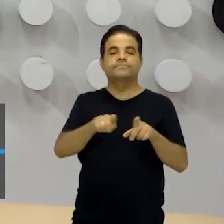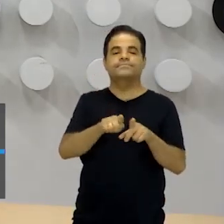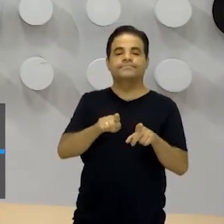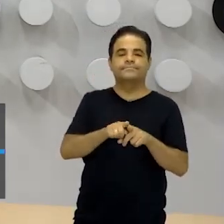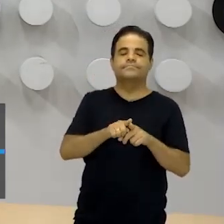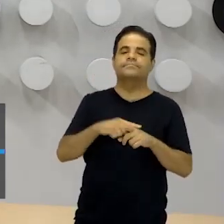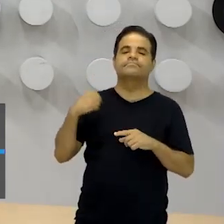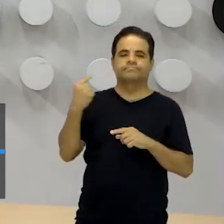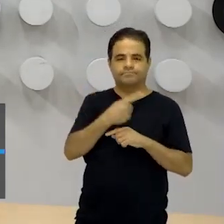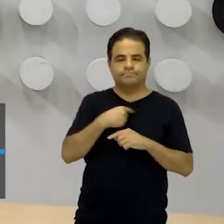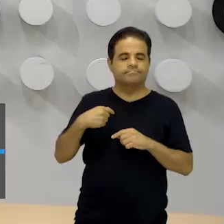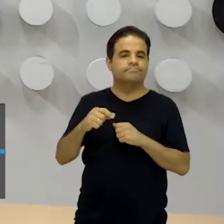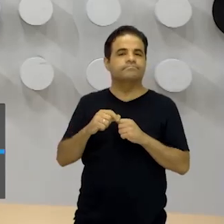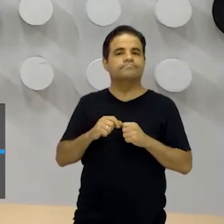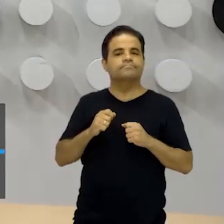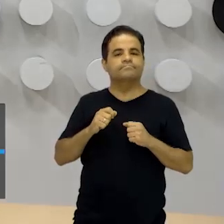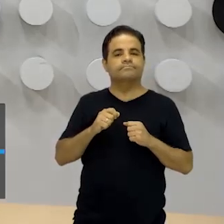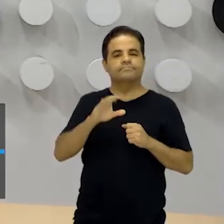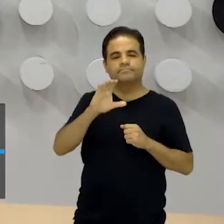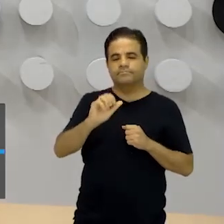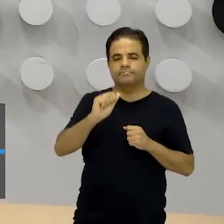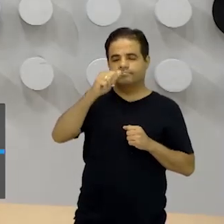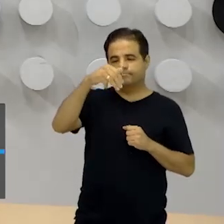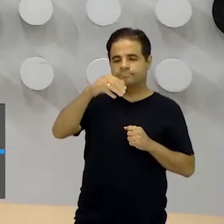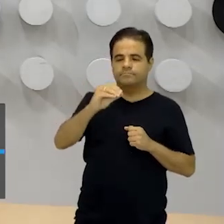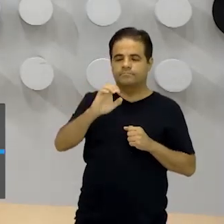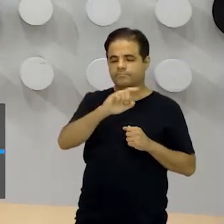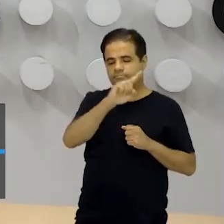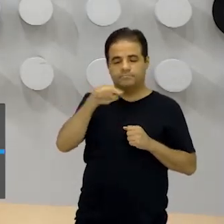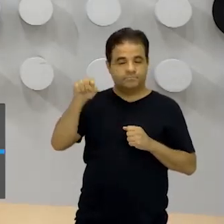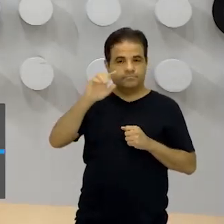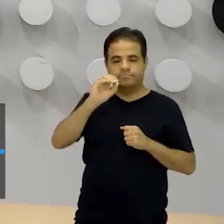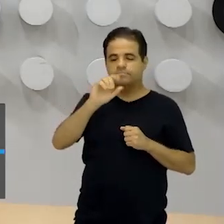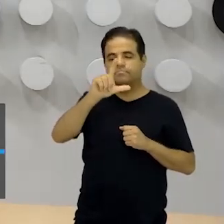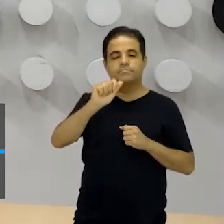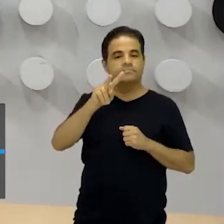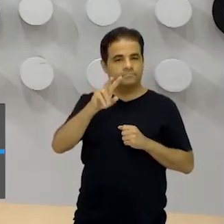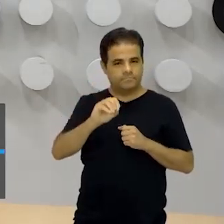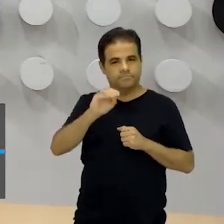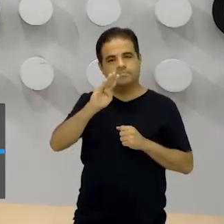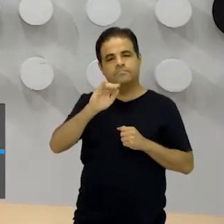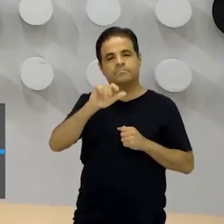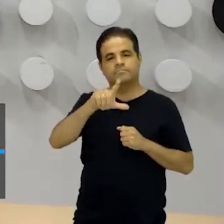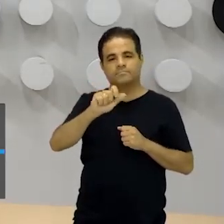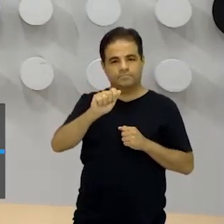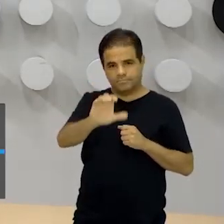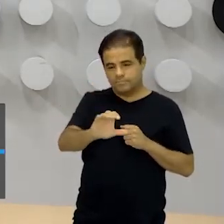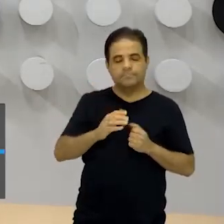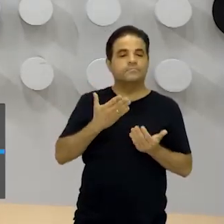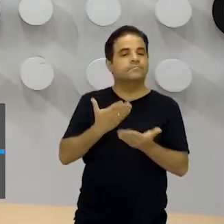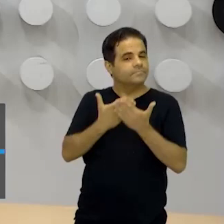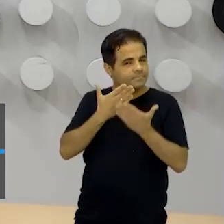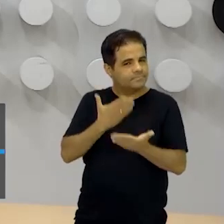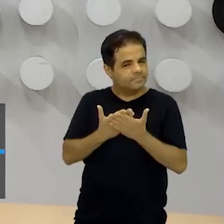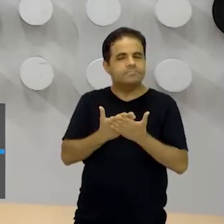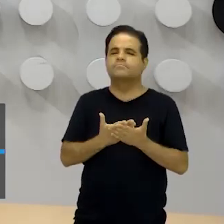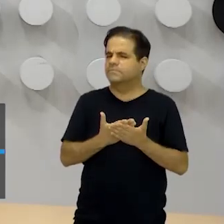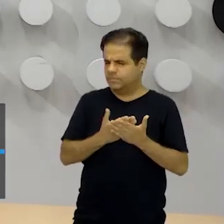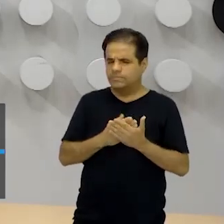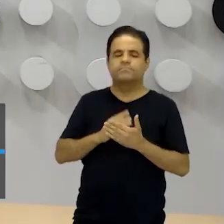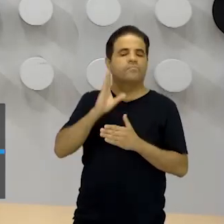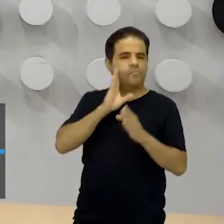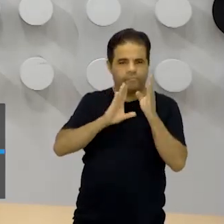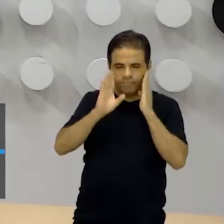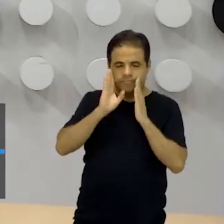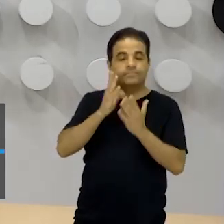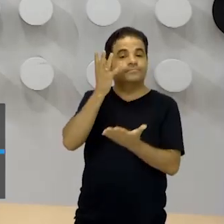MCs, Sobrevivendo no Inferno, Camões e Olavo Bilac à tarde. Então, gente, vai ser uma aula, foi uma aula legal, tá